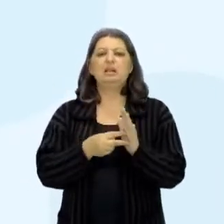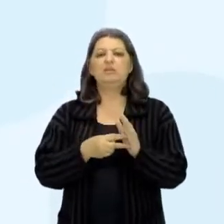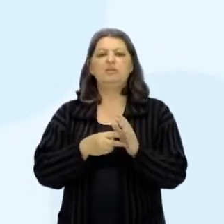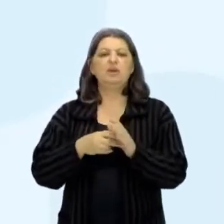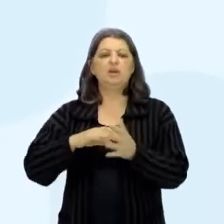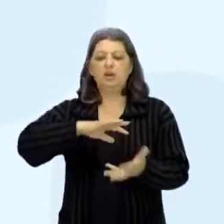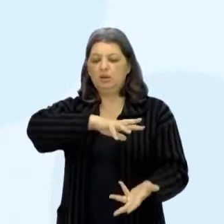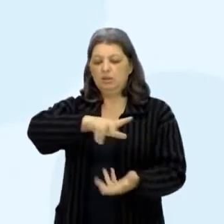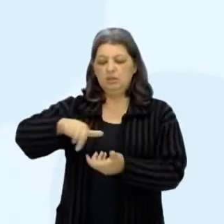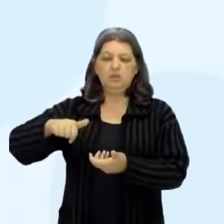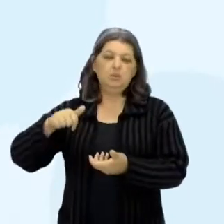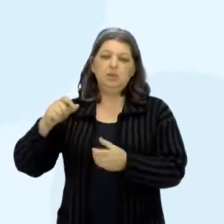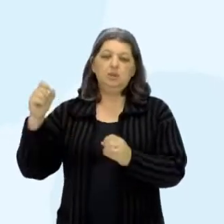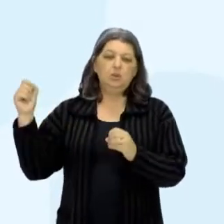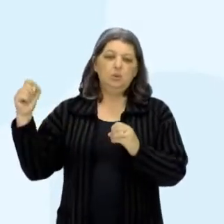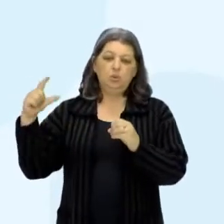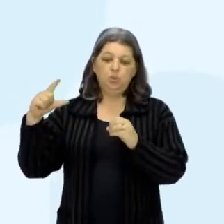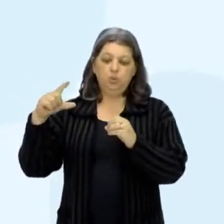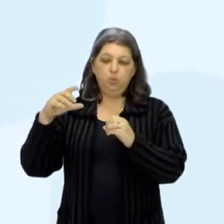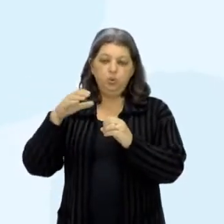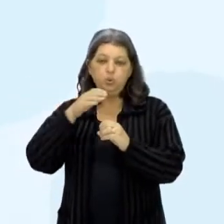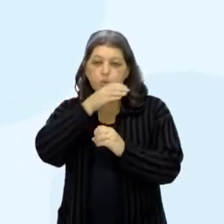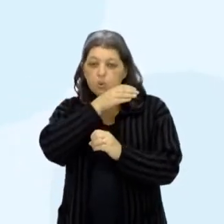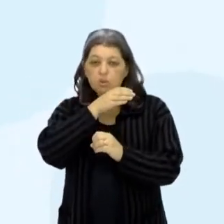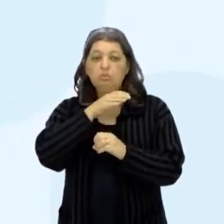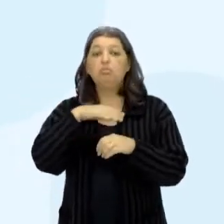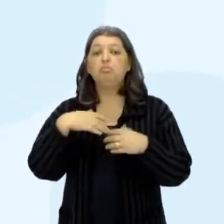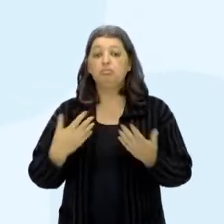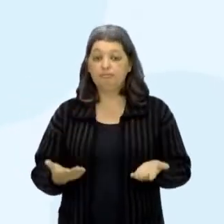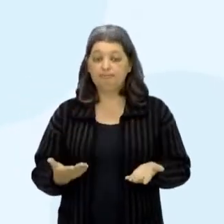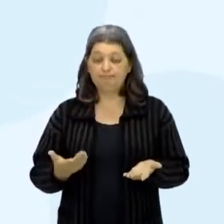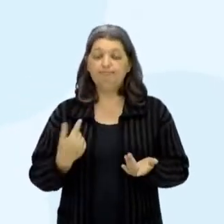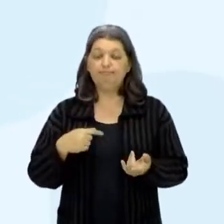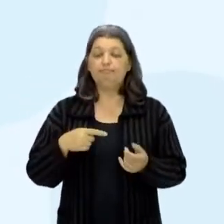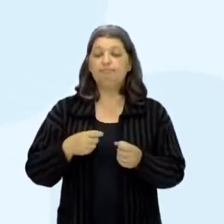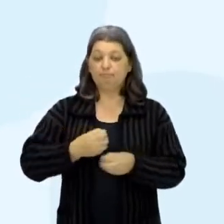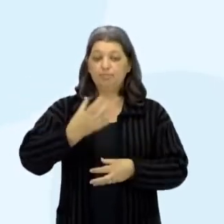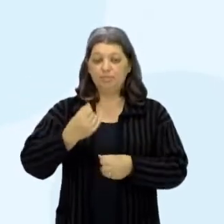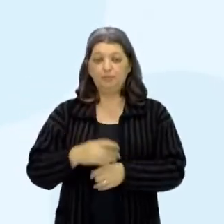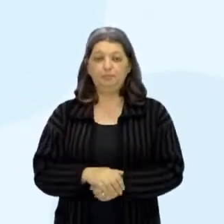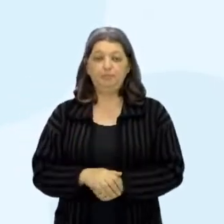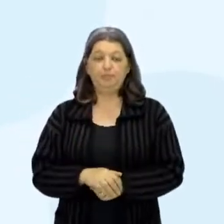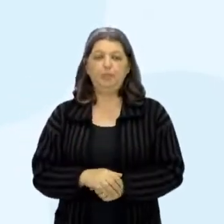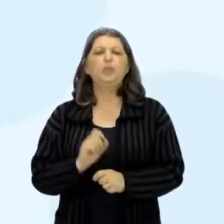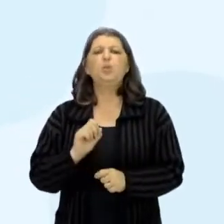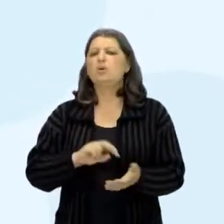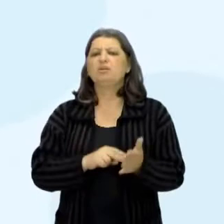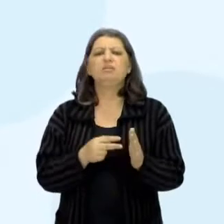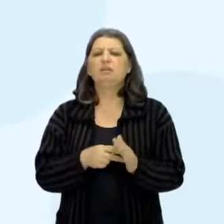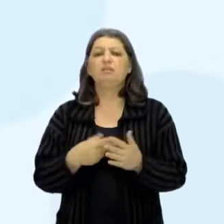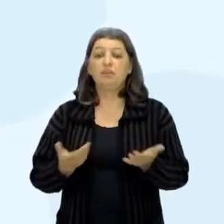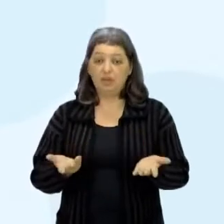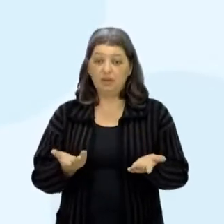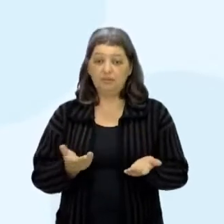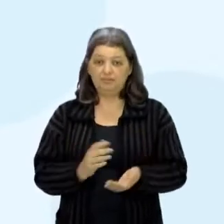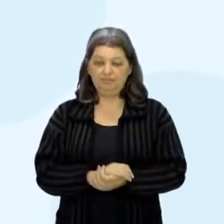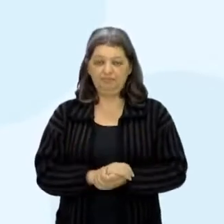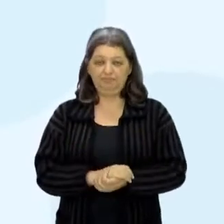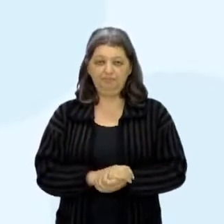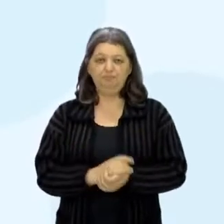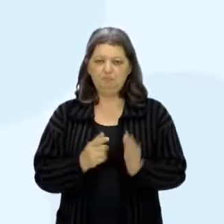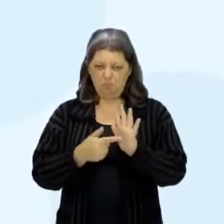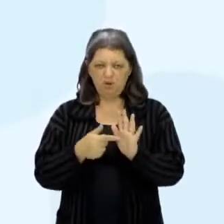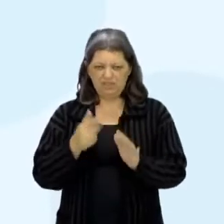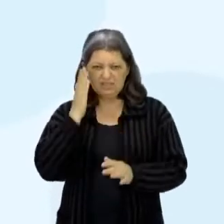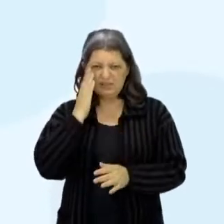sua participação e a gente vai estendendo à medida que você vai participando. Vamos lá? O que é aquecimento global? Mostra que você sabe.